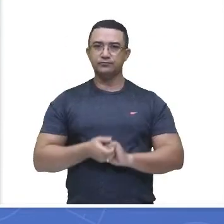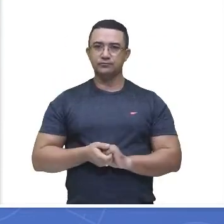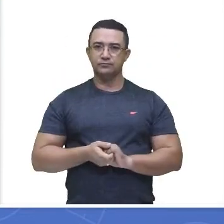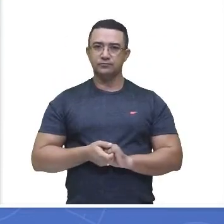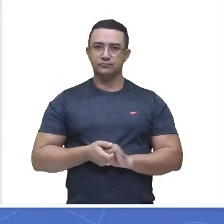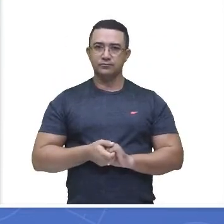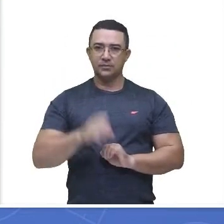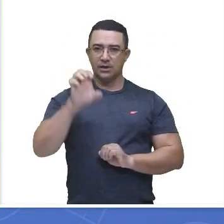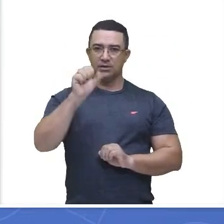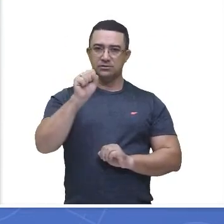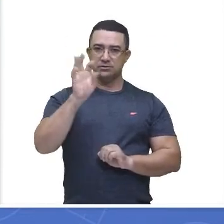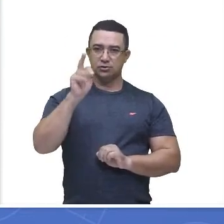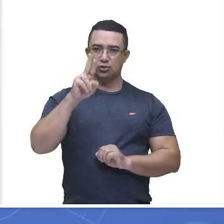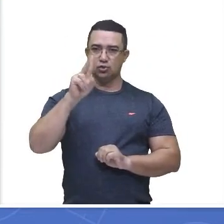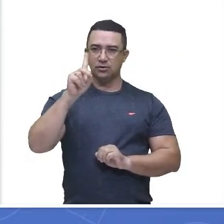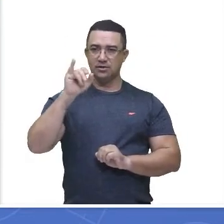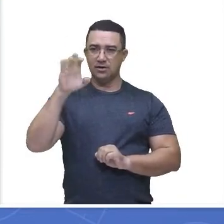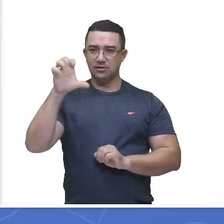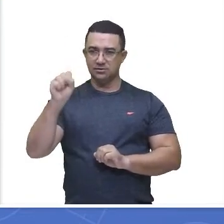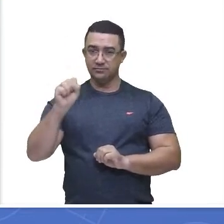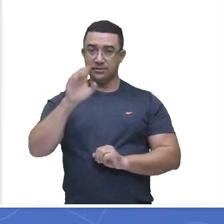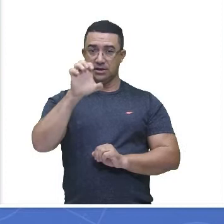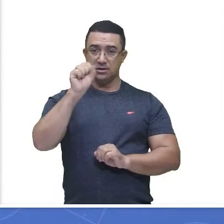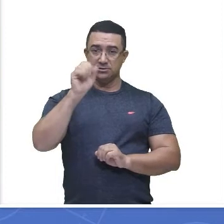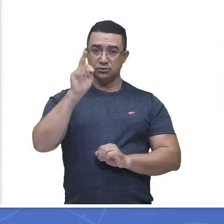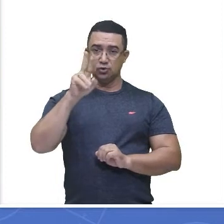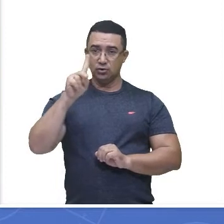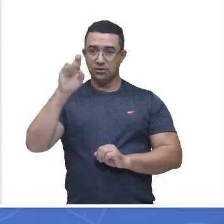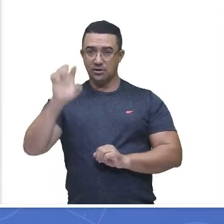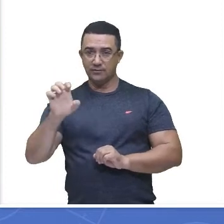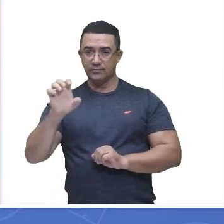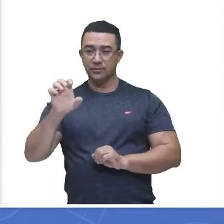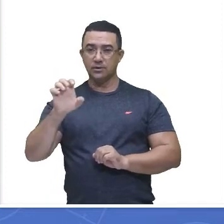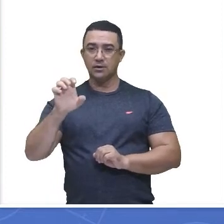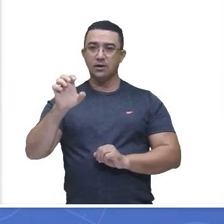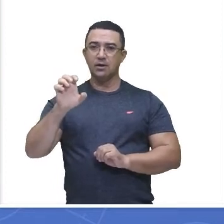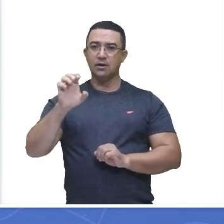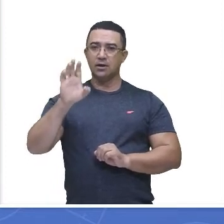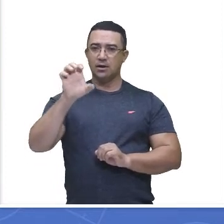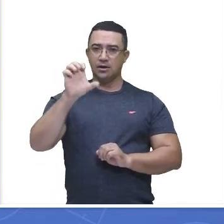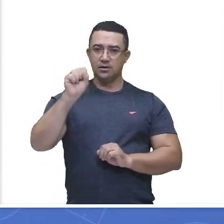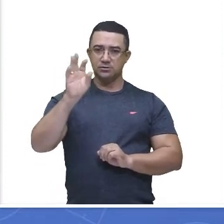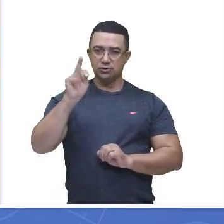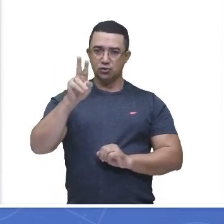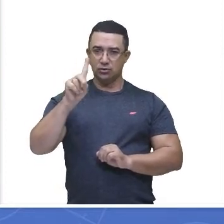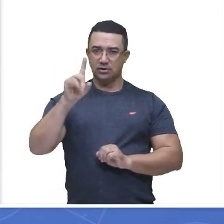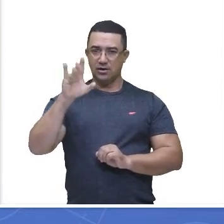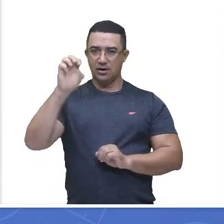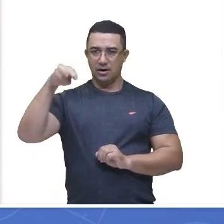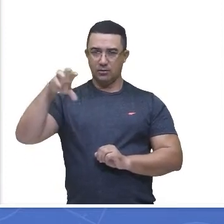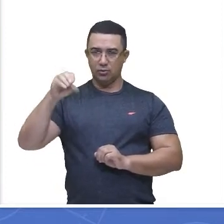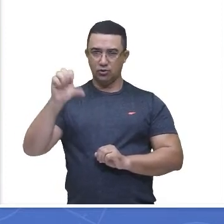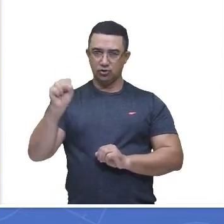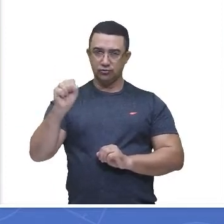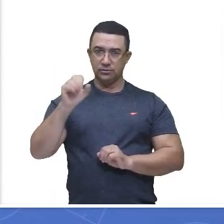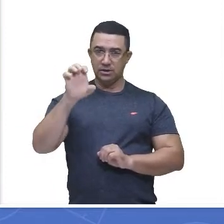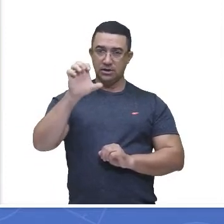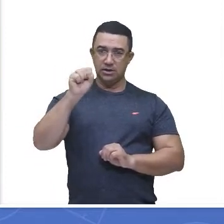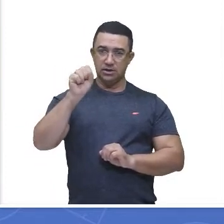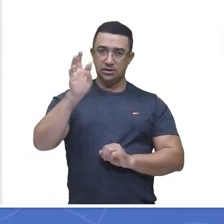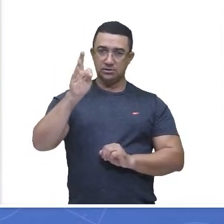ella ou usted estudie, que nosotros ou nosotras estudiemos, que vosotros ou